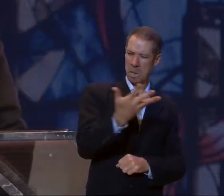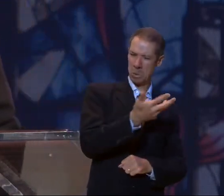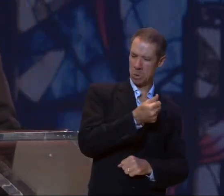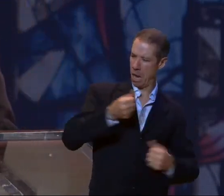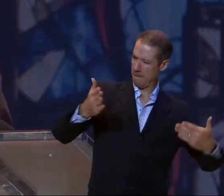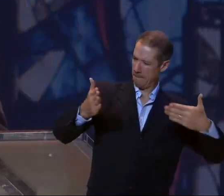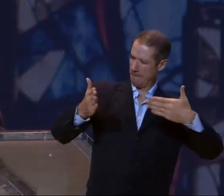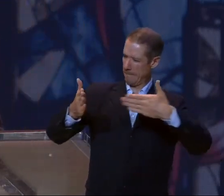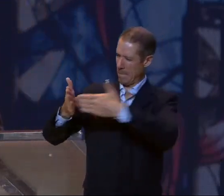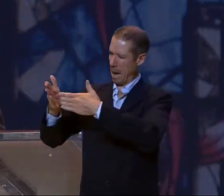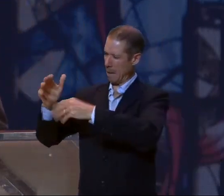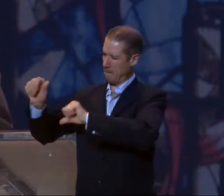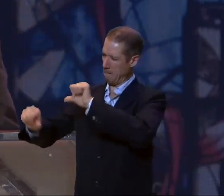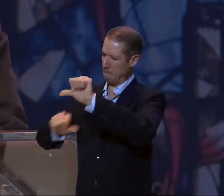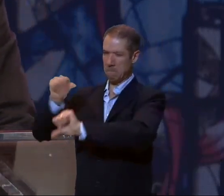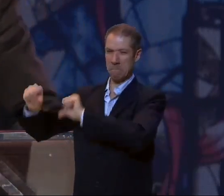chega.